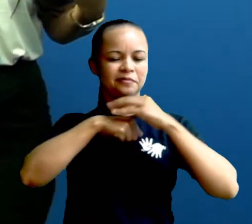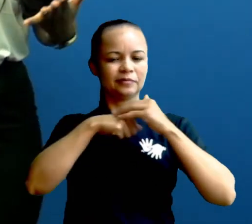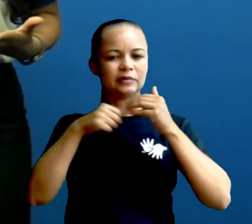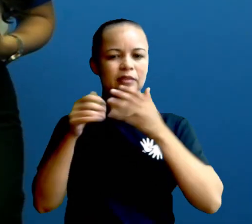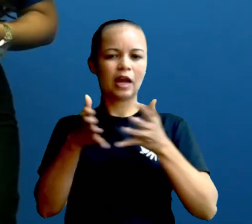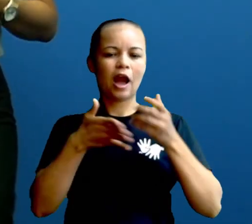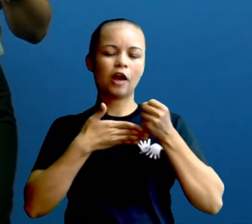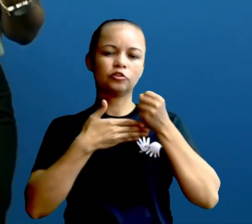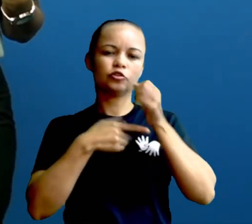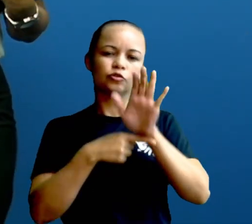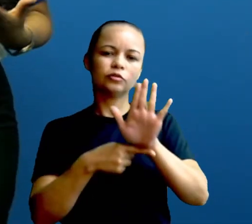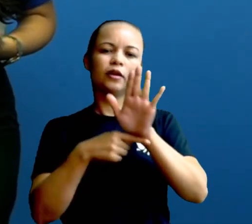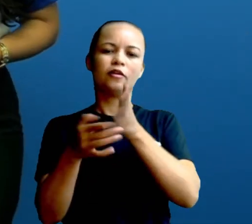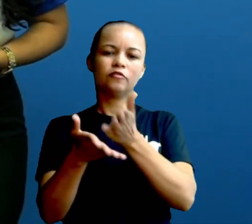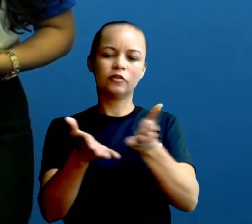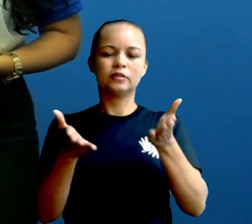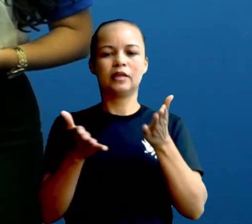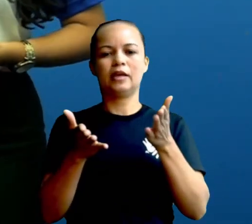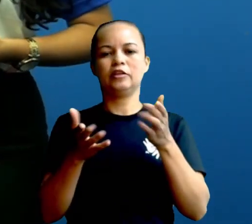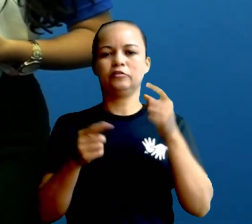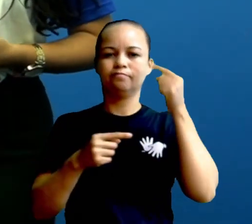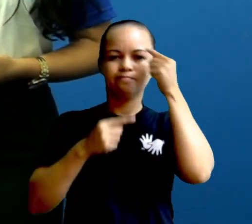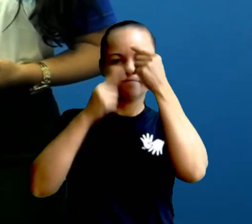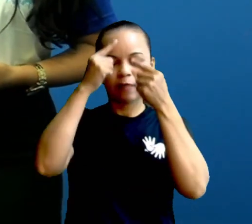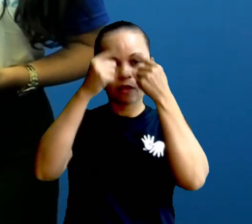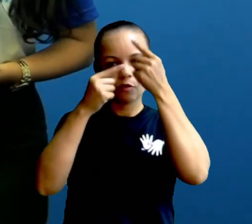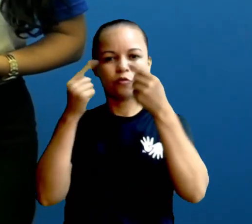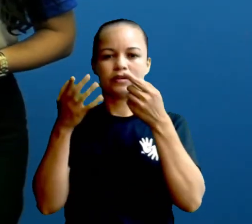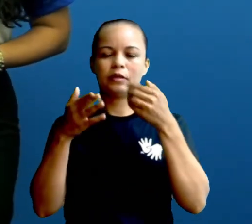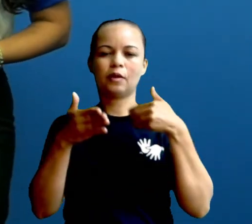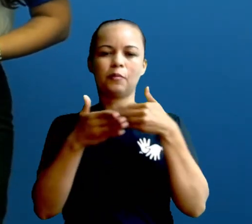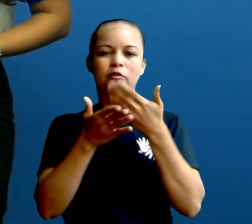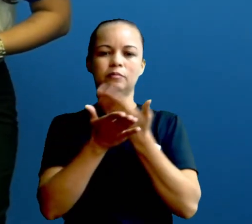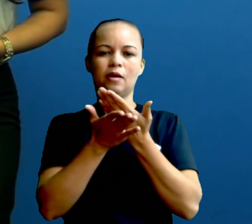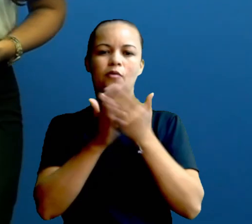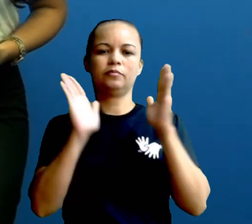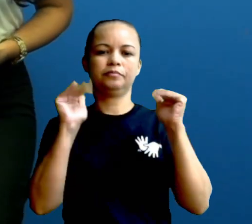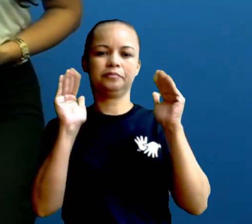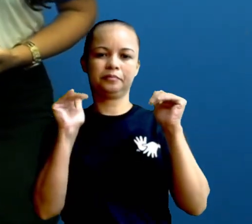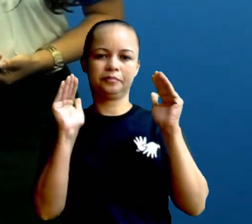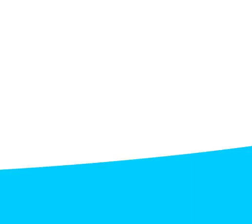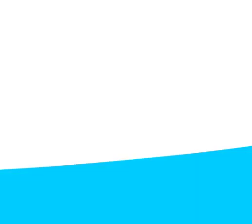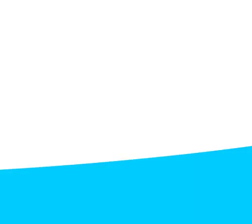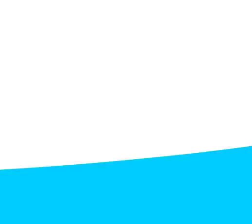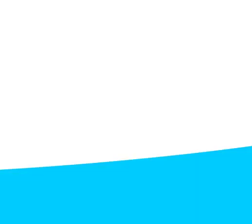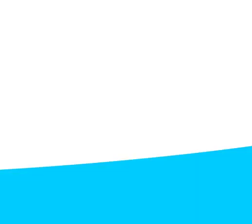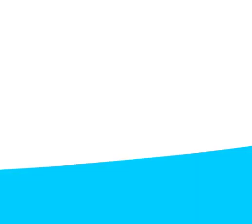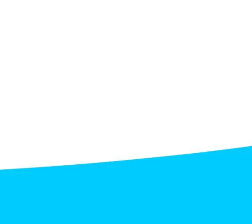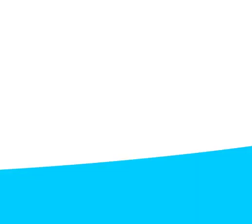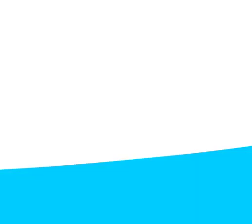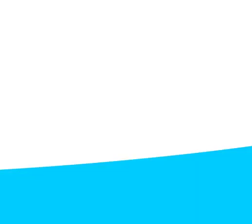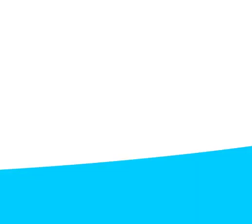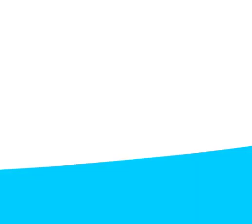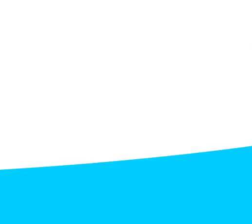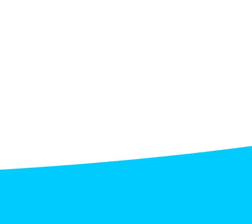muito carinho e ajudarei vocês aí também nas dúvidas. Então, até a próxima aula. Tchau!